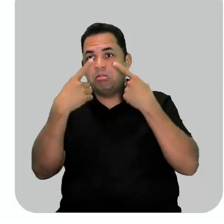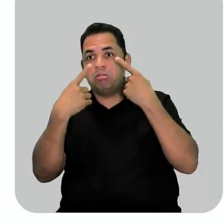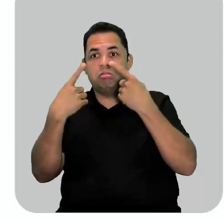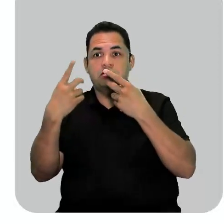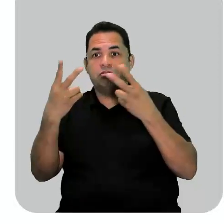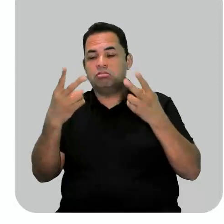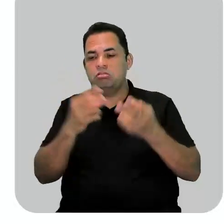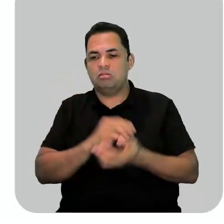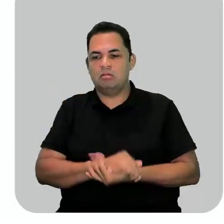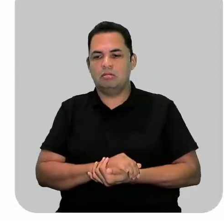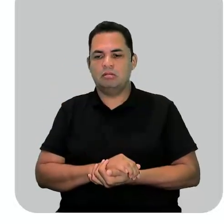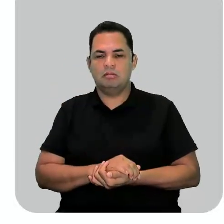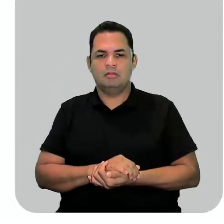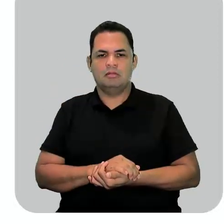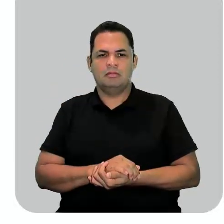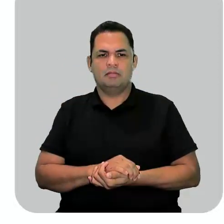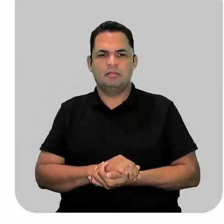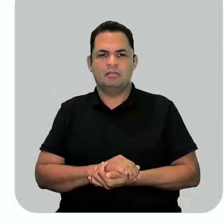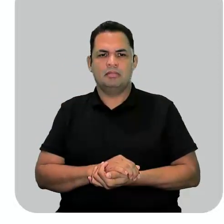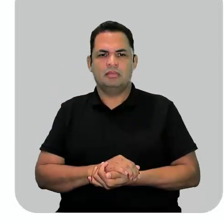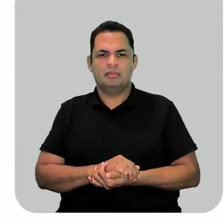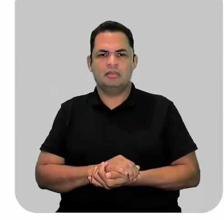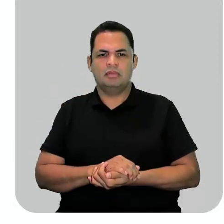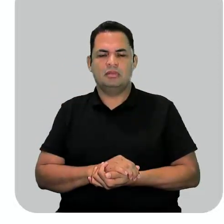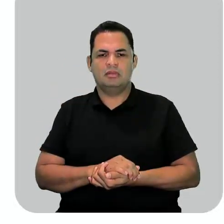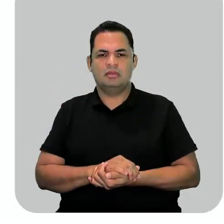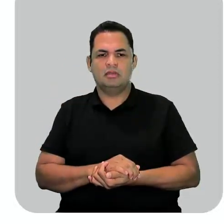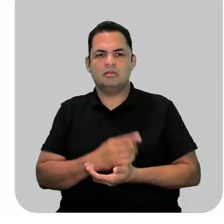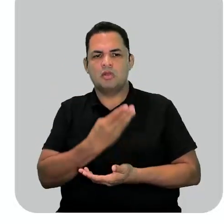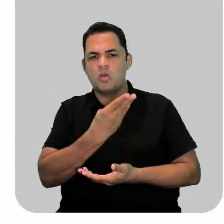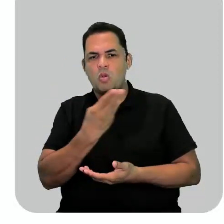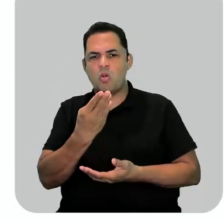alucinações. Em relação